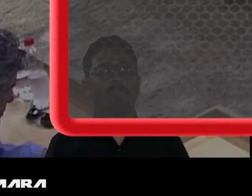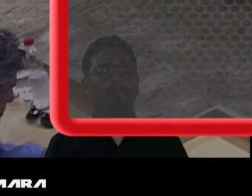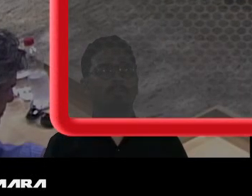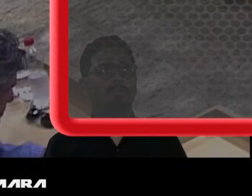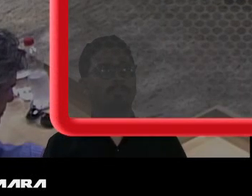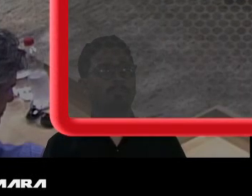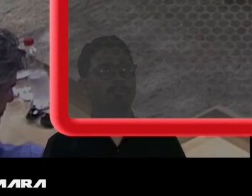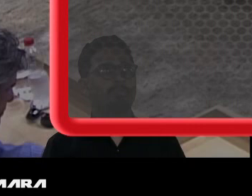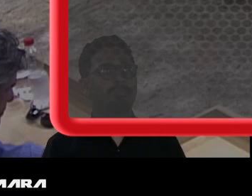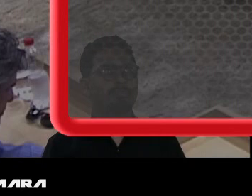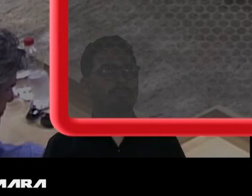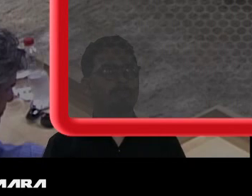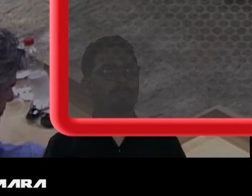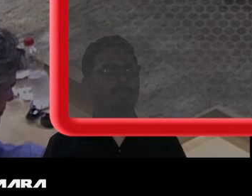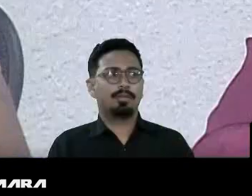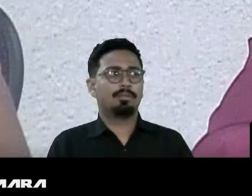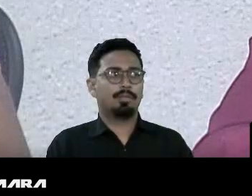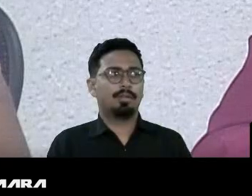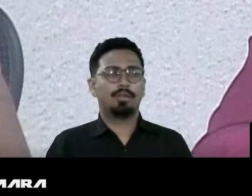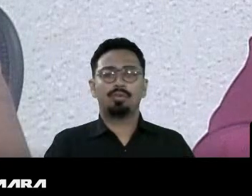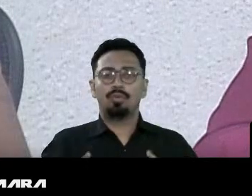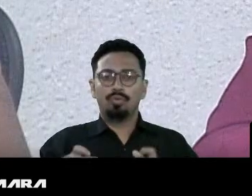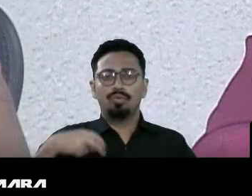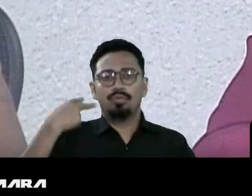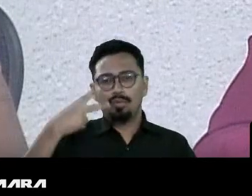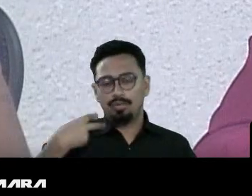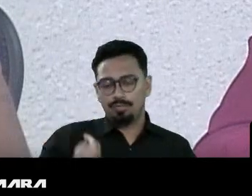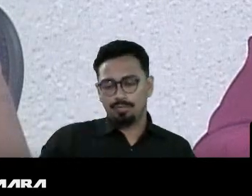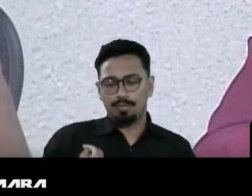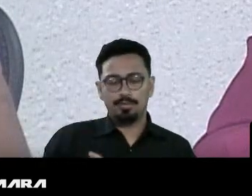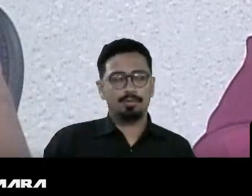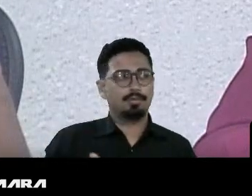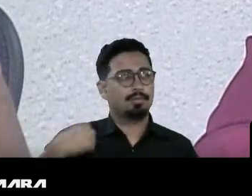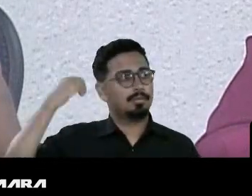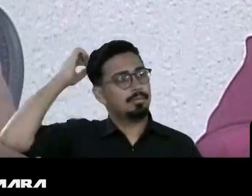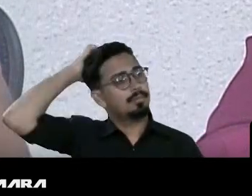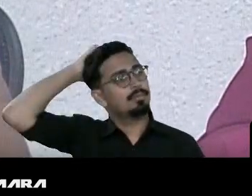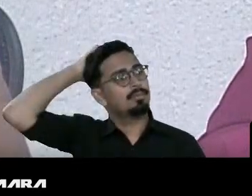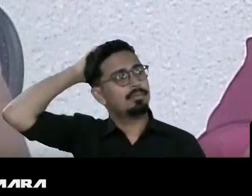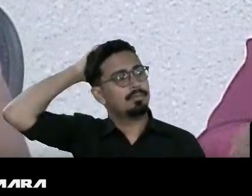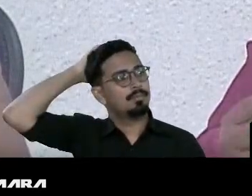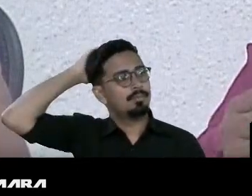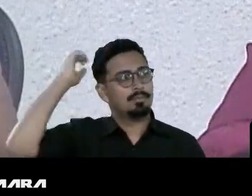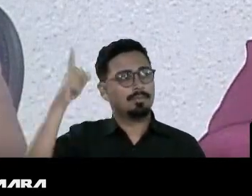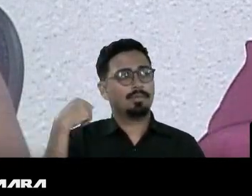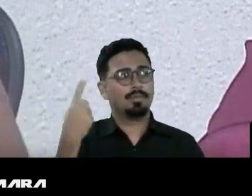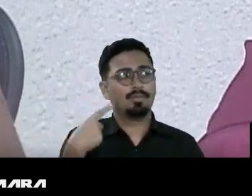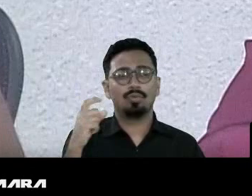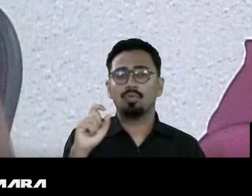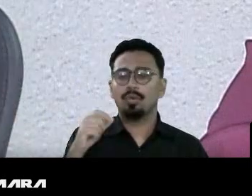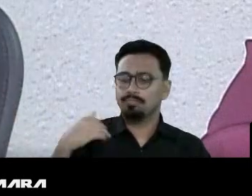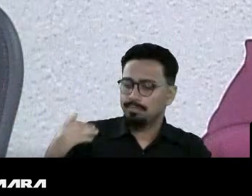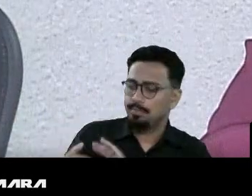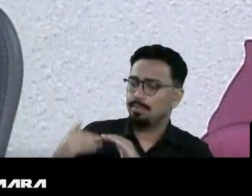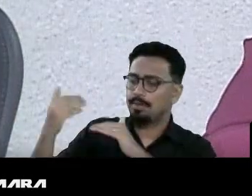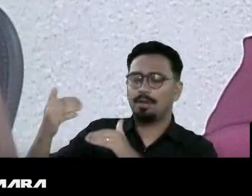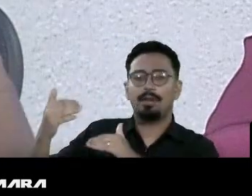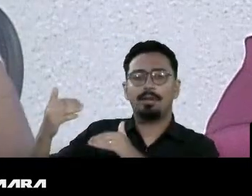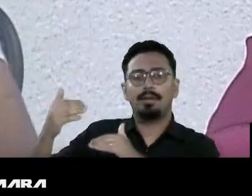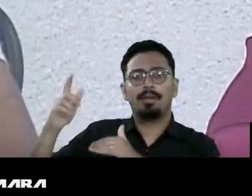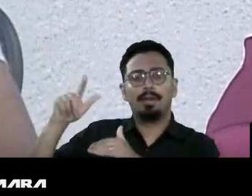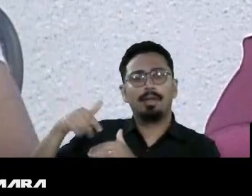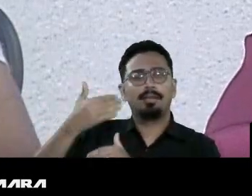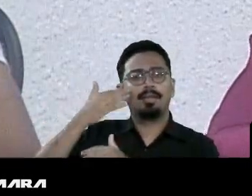o uso desse dinheiro foi discutido. O secretário de Planejamento, Lúcio Araújo, afirmou que esse é o momento em que a Prefeitura está selecionando as